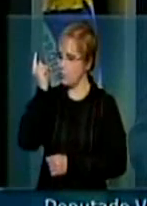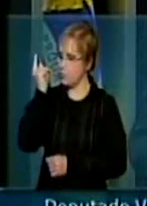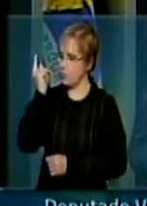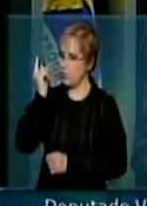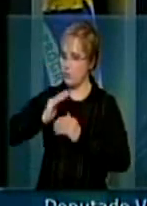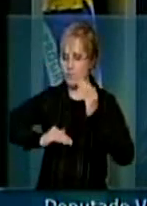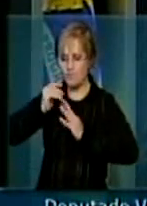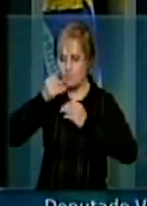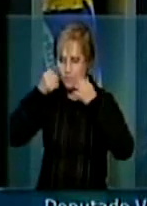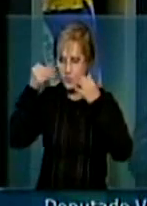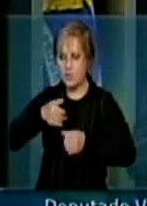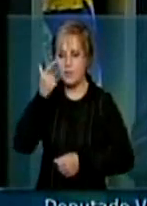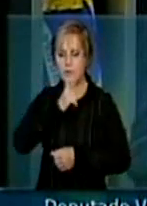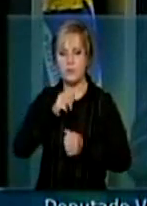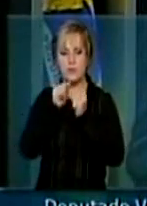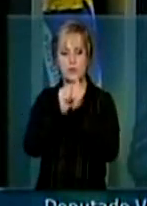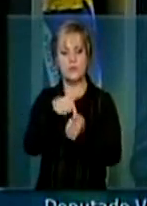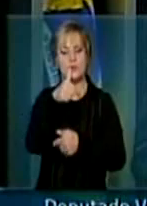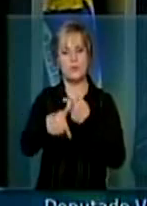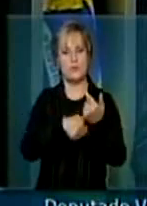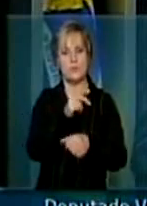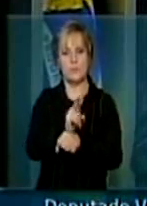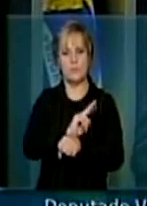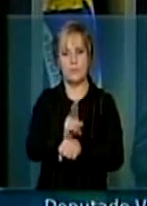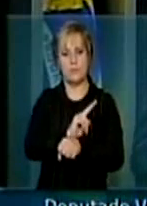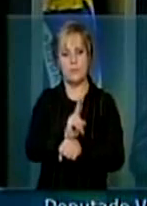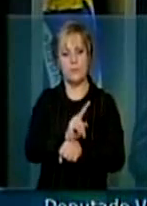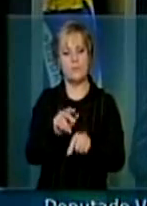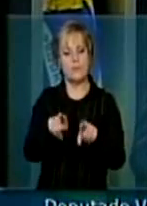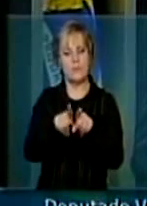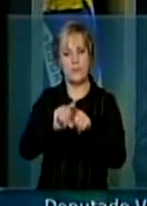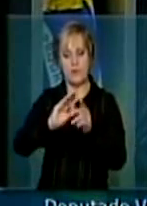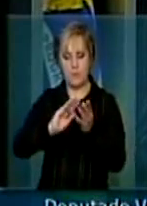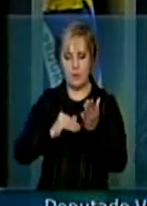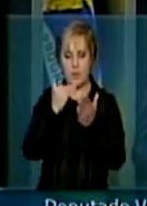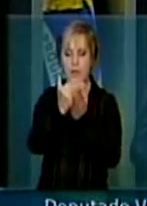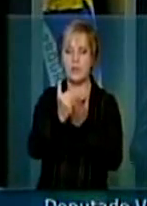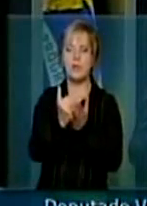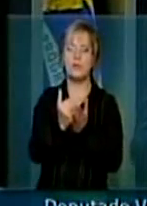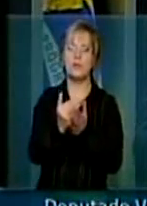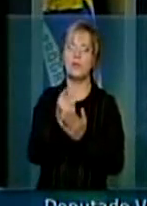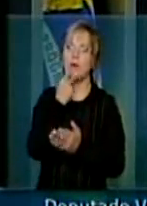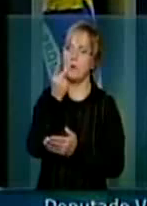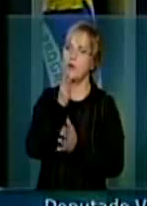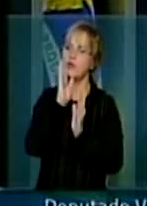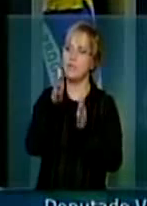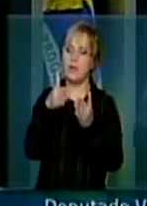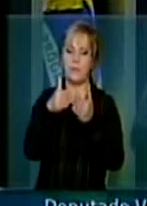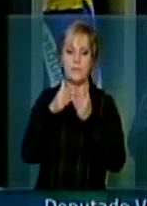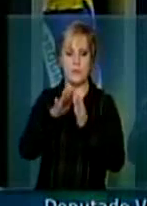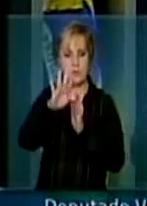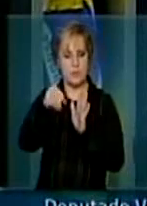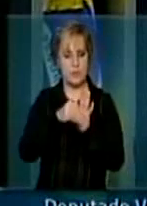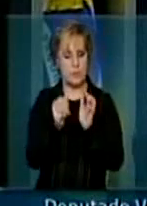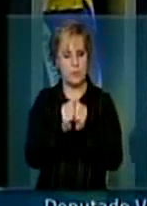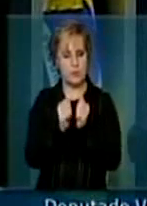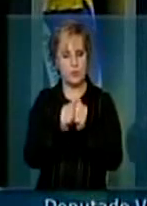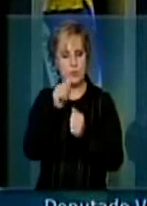de acompanhar esse trabalho. Quero de novo, presidente, além de acrescentar o que eu já disse, incorporar aqui com as nossas